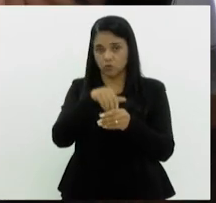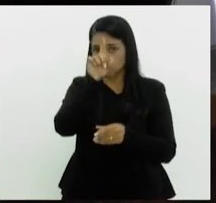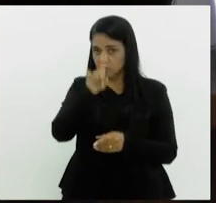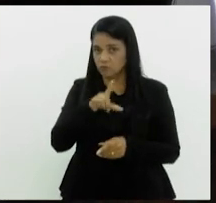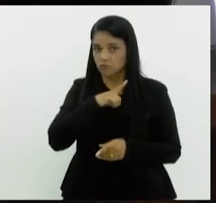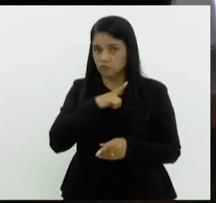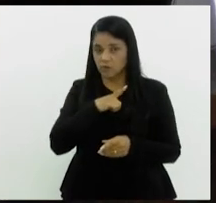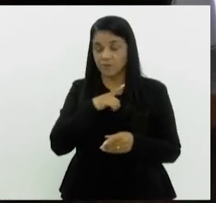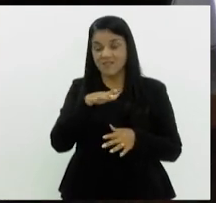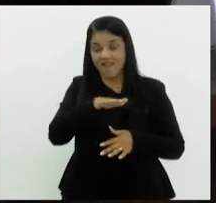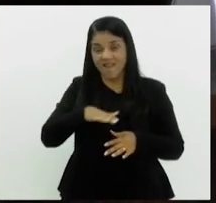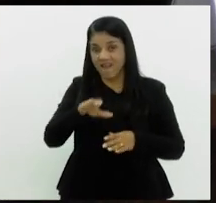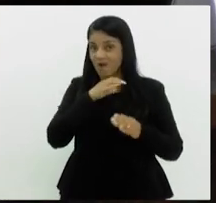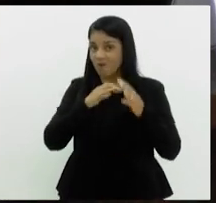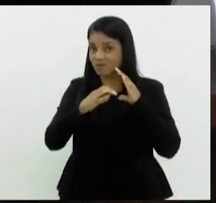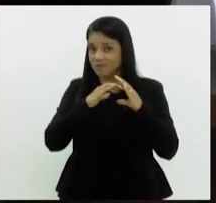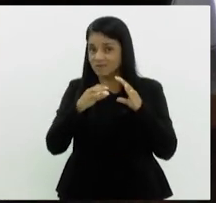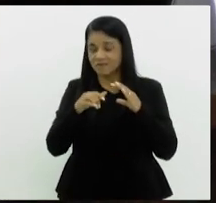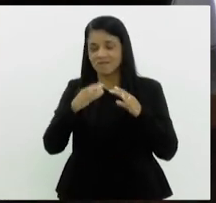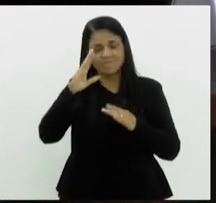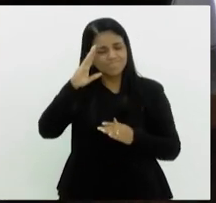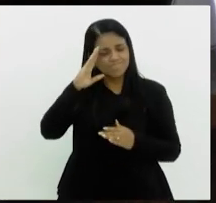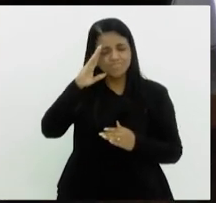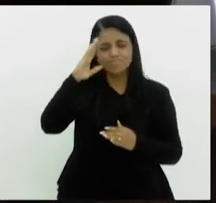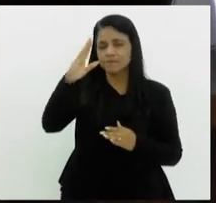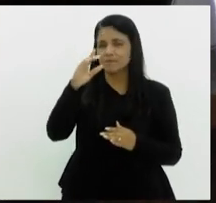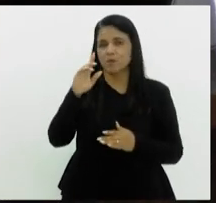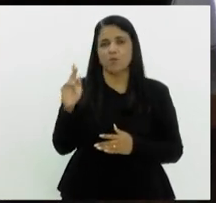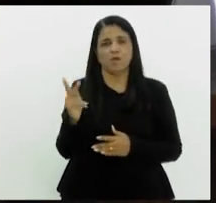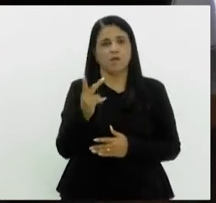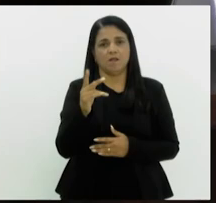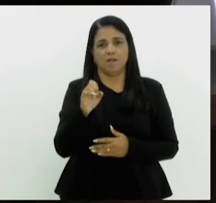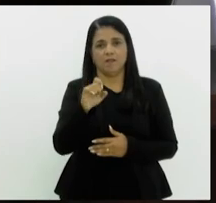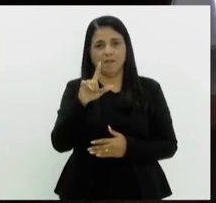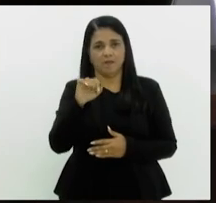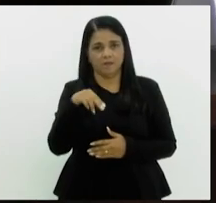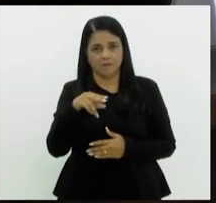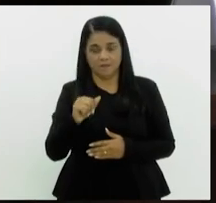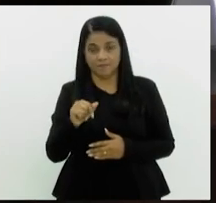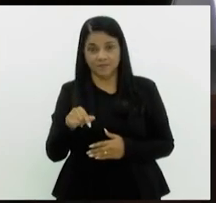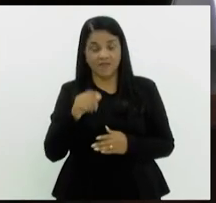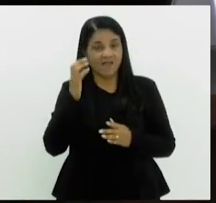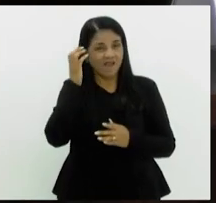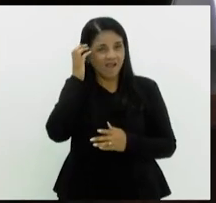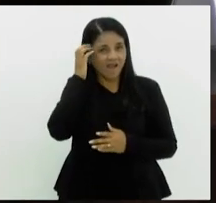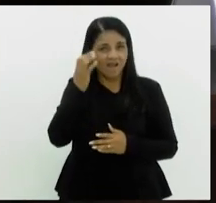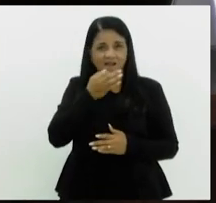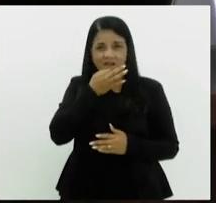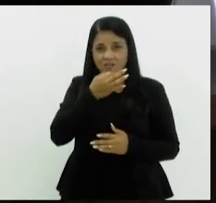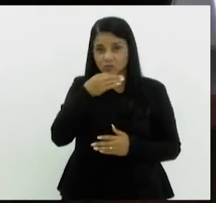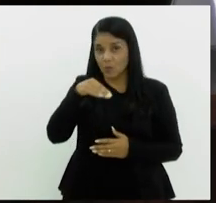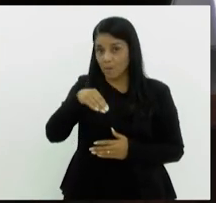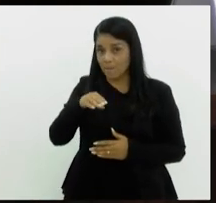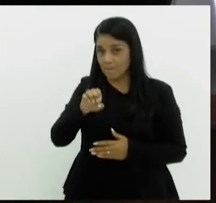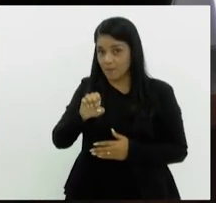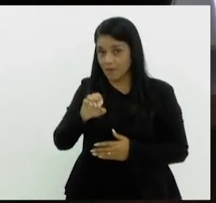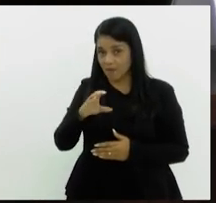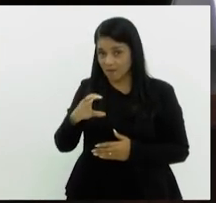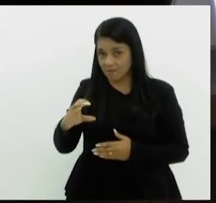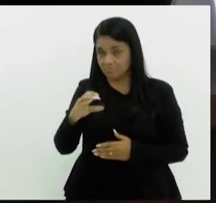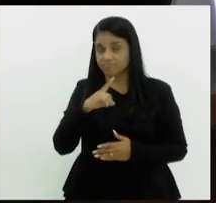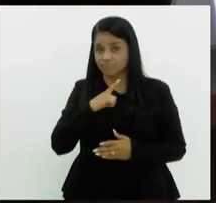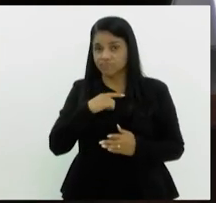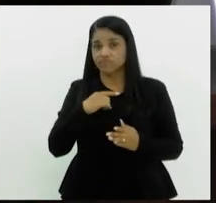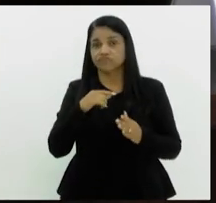comunicação, a Helena foi fundamental. Helena, durante a Rádio MEC, ela tinha um